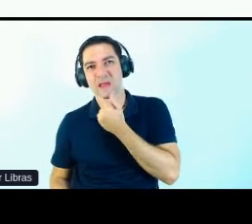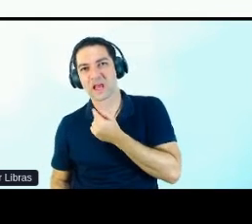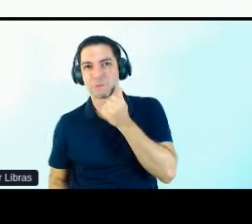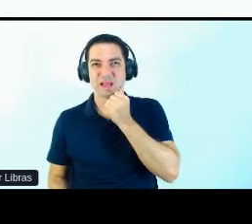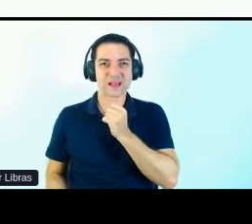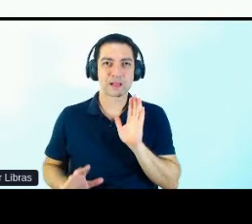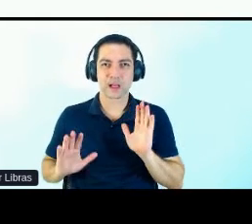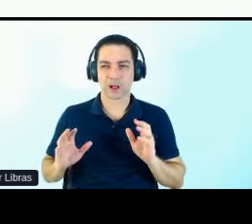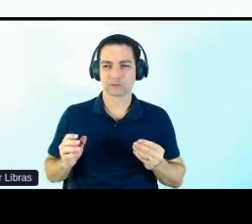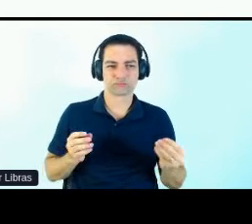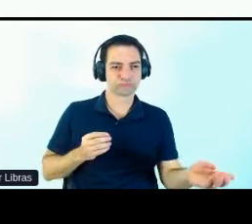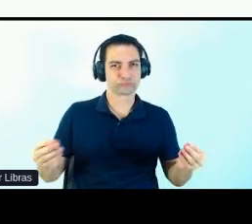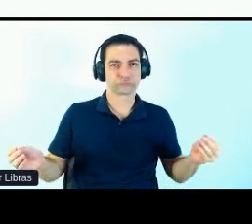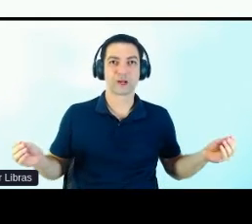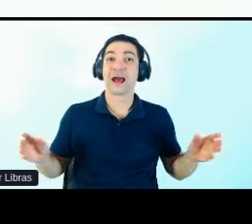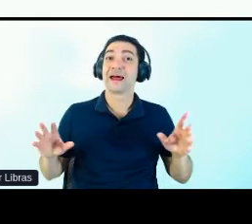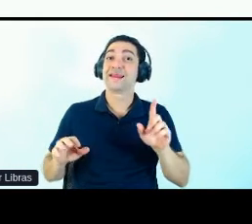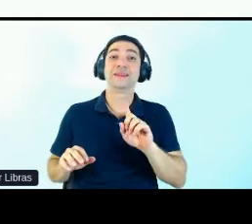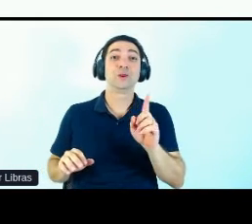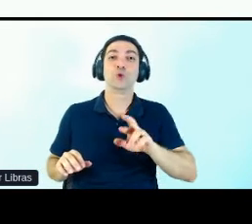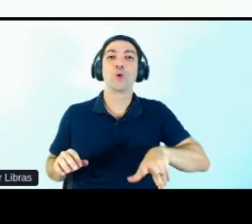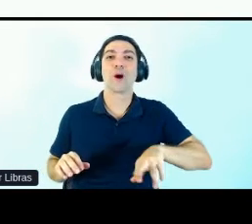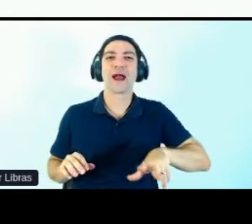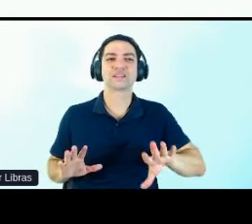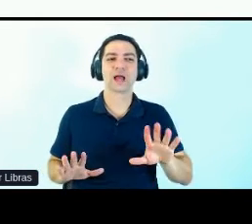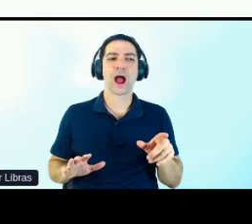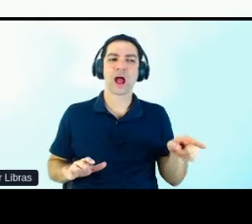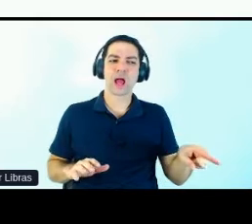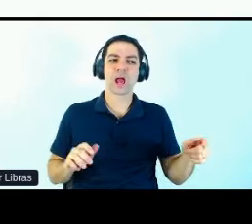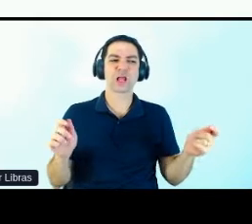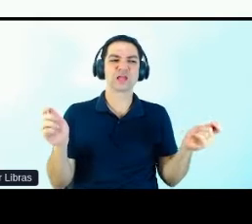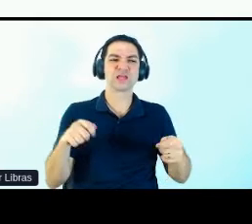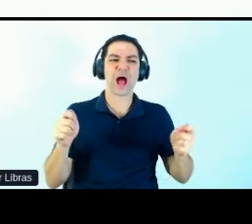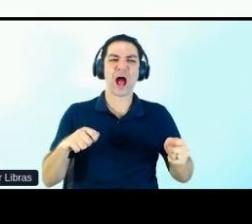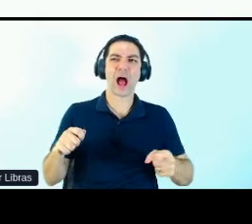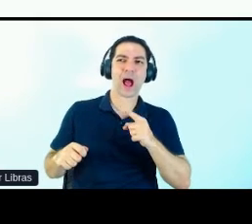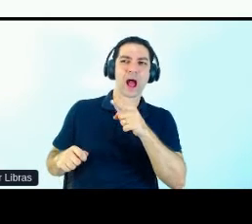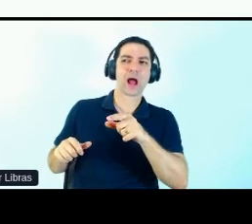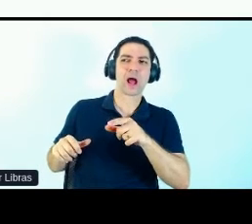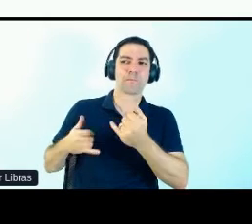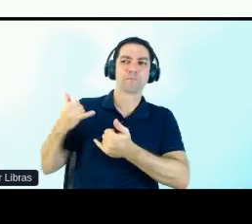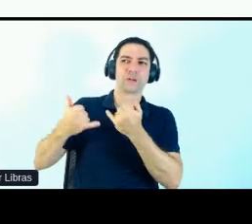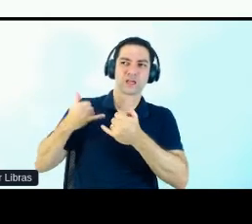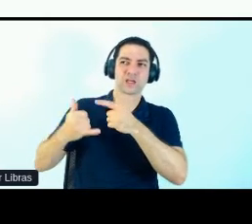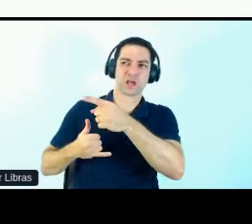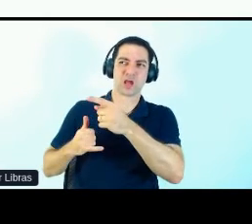E aí o nosso cérebro ele vai se programando, né? Essas questões que a gente